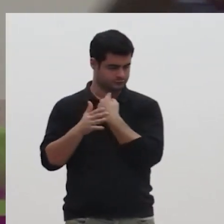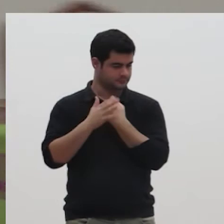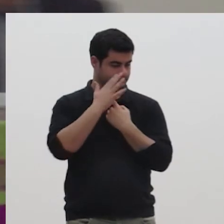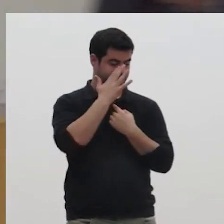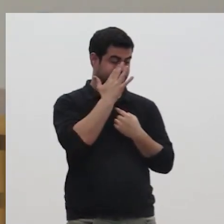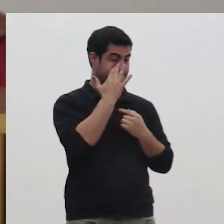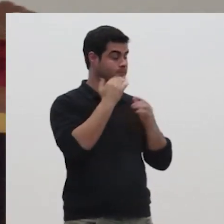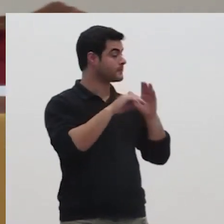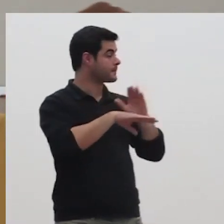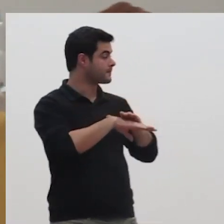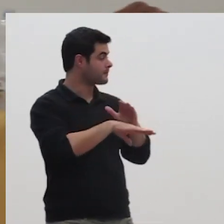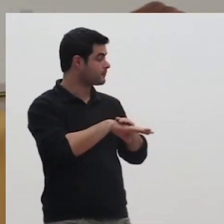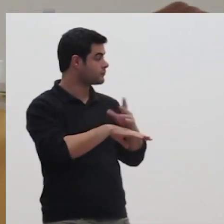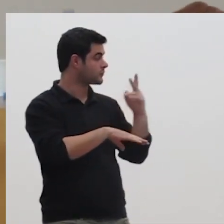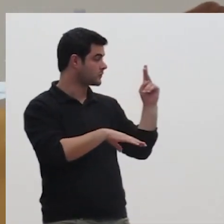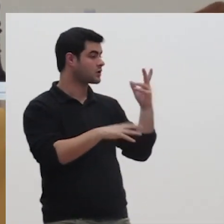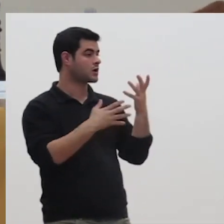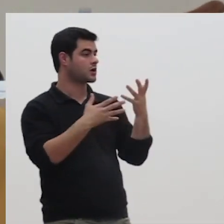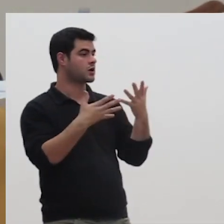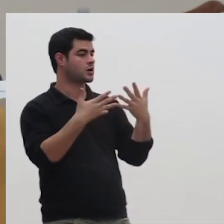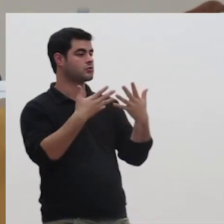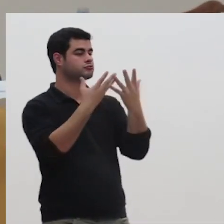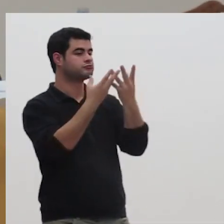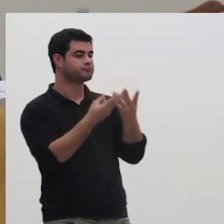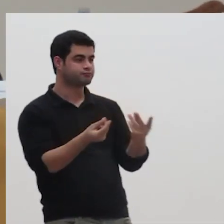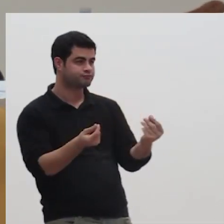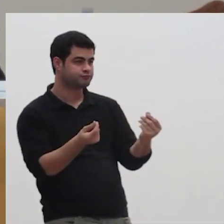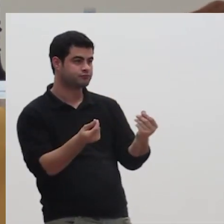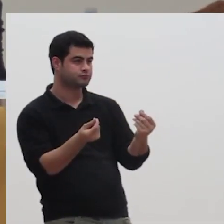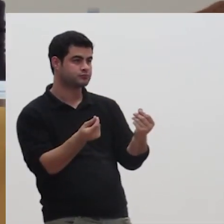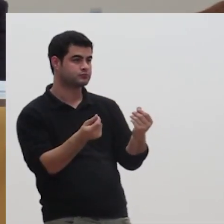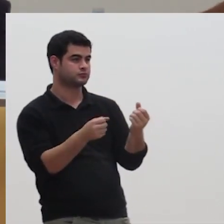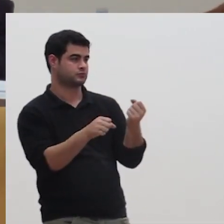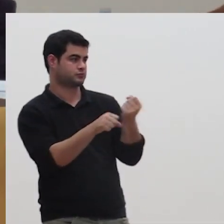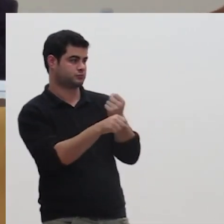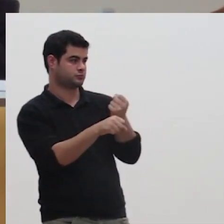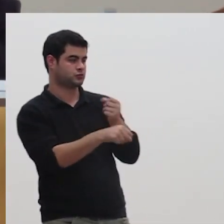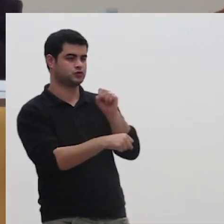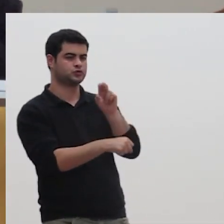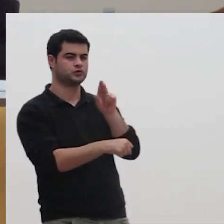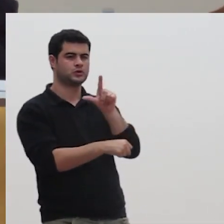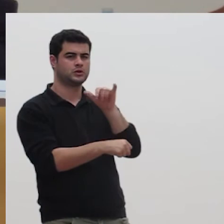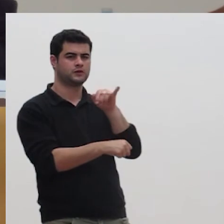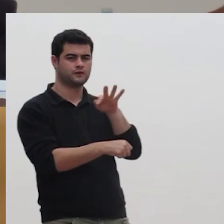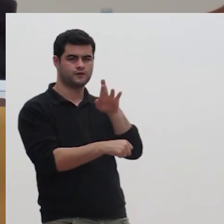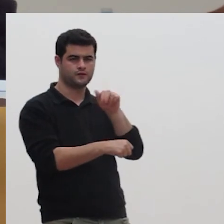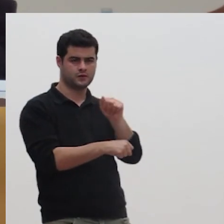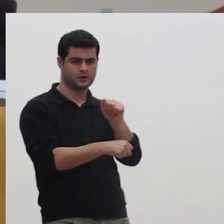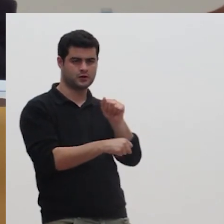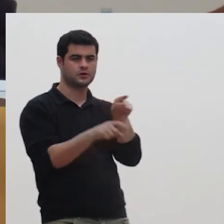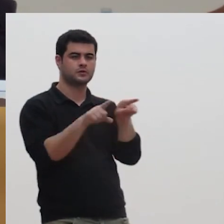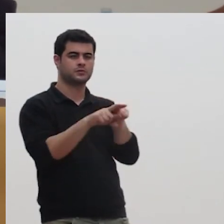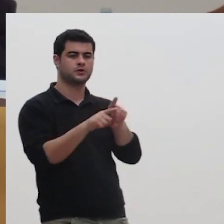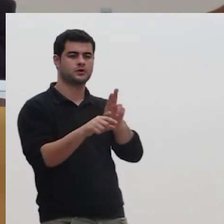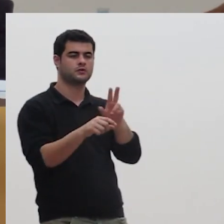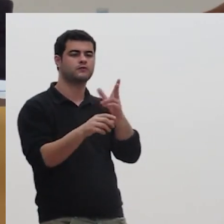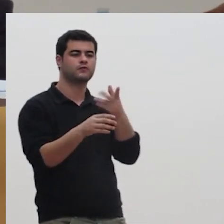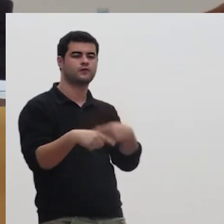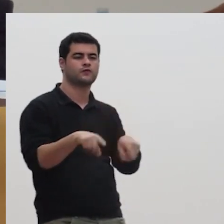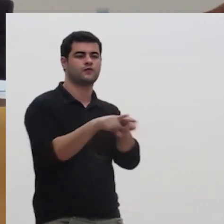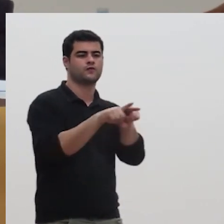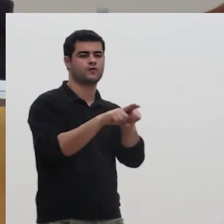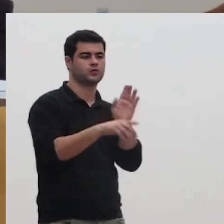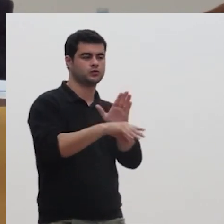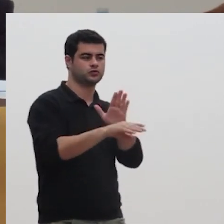O senhor pretende descongestionar o trabalho da SUINFRA e recuperar a função de maior especificidade técnica